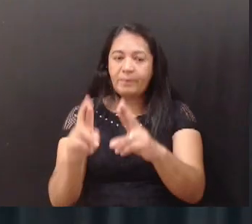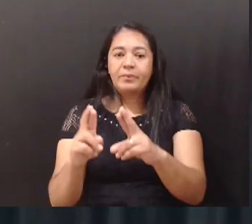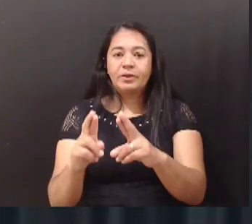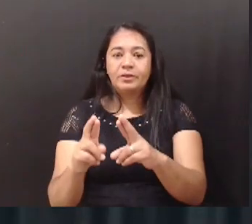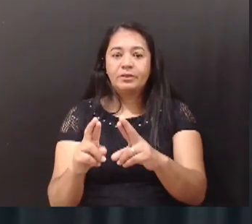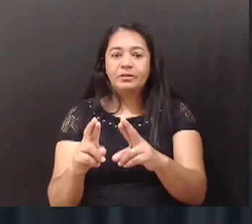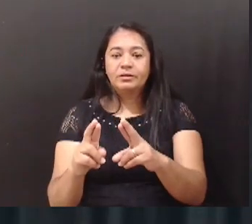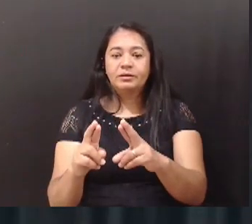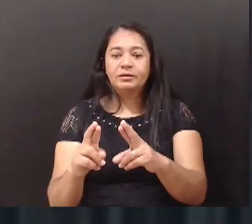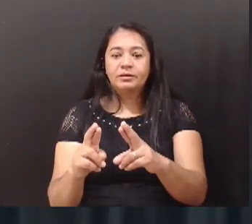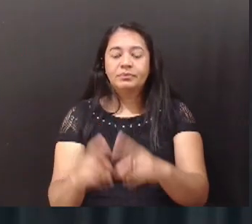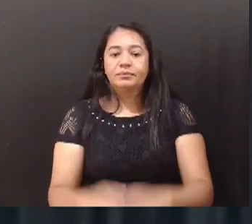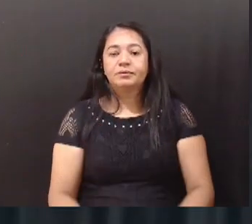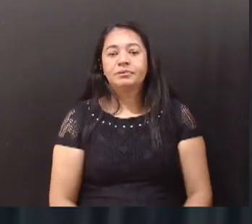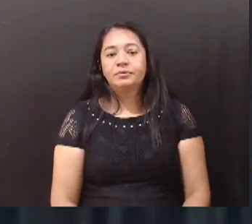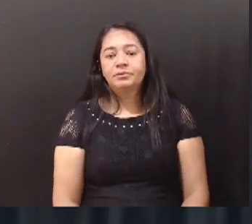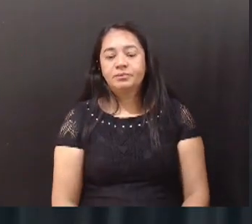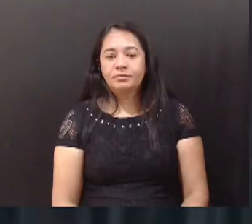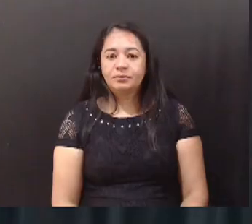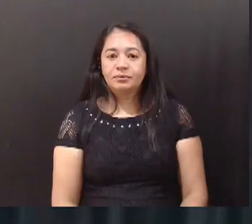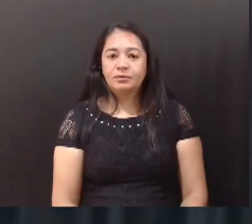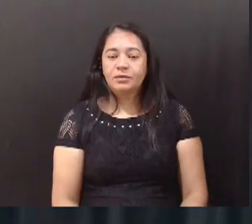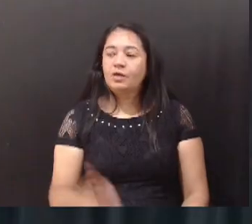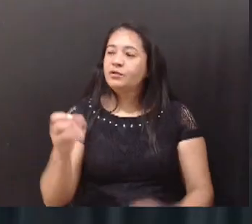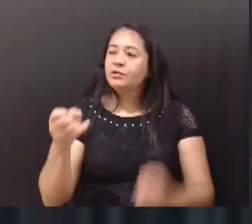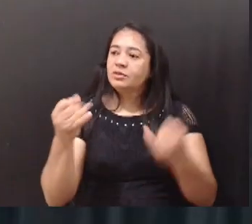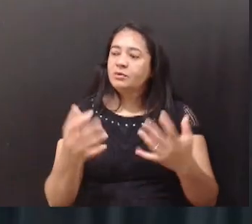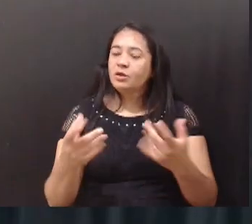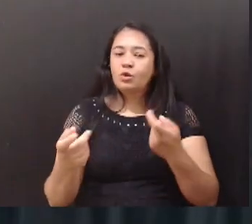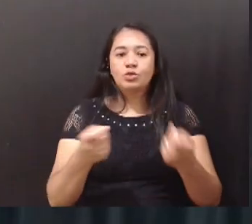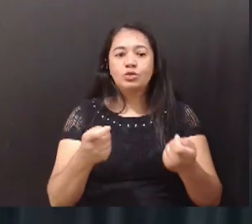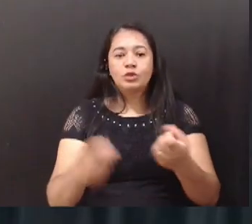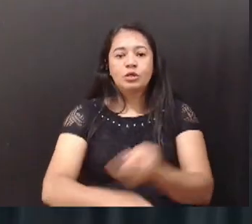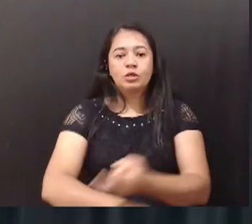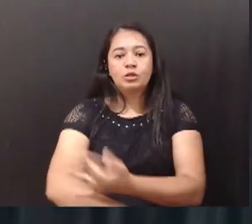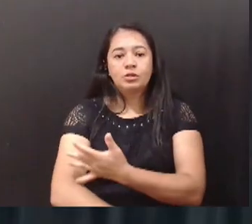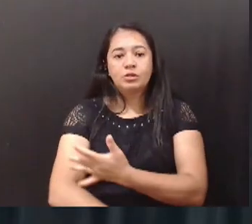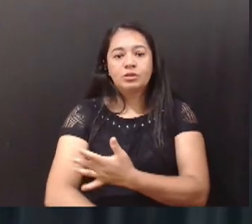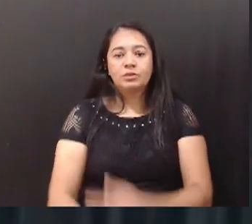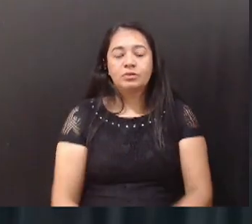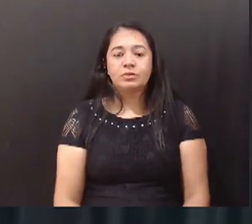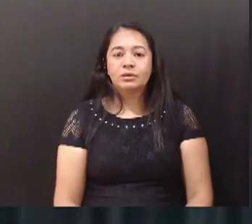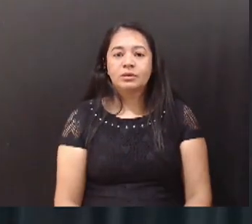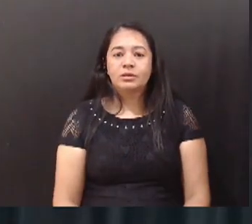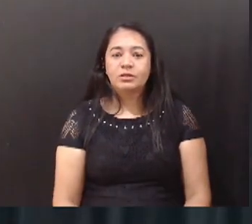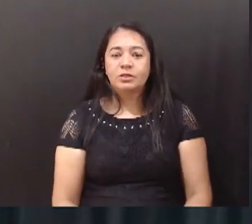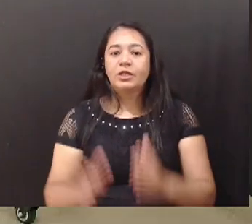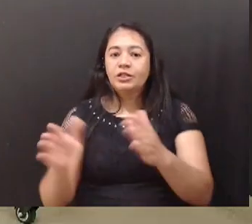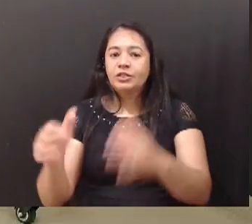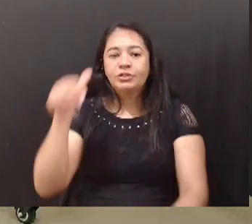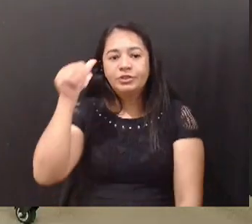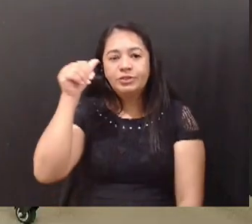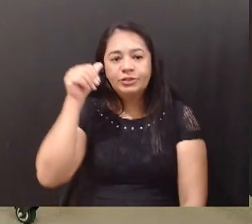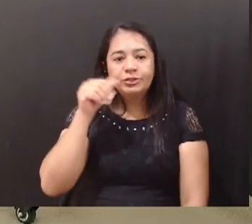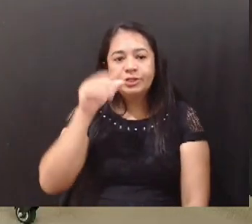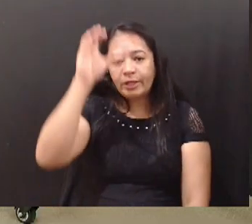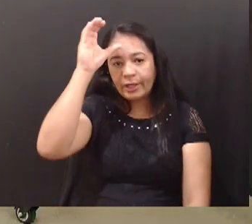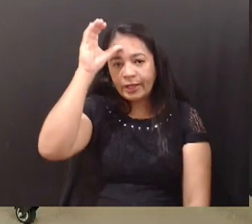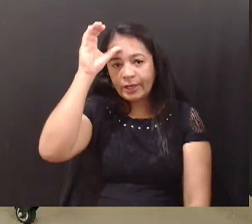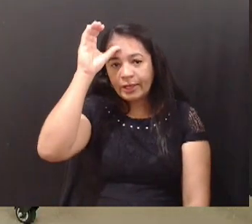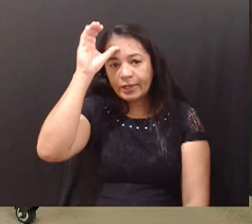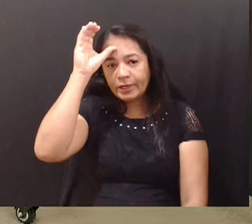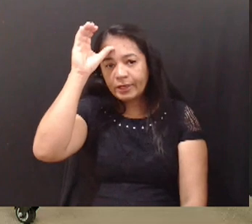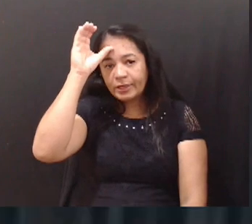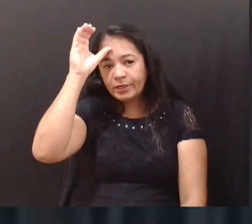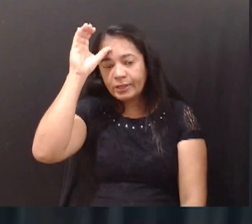pessoas. E aí você falou de regulação emocional, né? Chega aquela tia no final do ano, que a filha está estudando, sei lá, em Stanford,